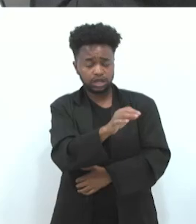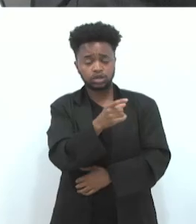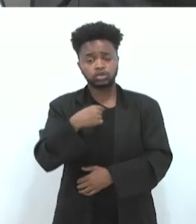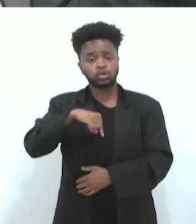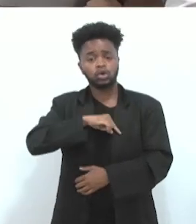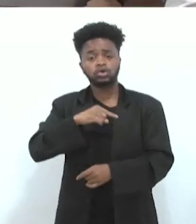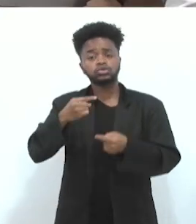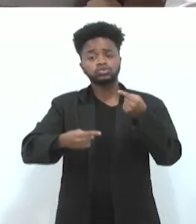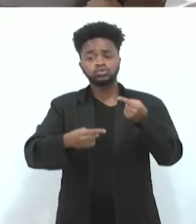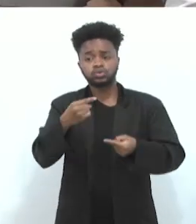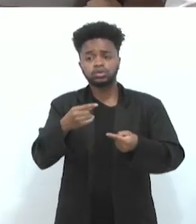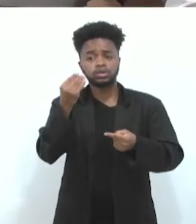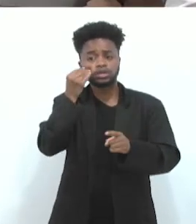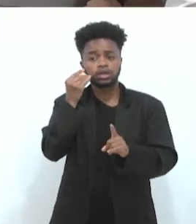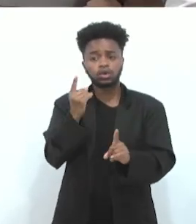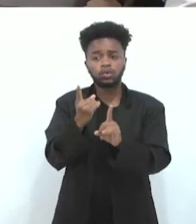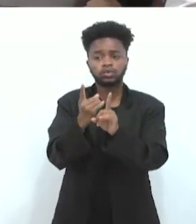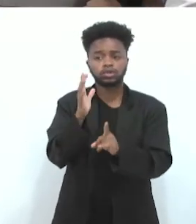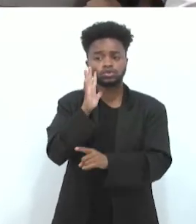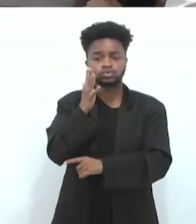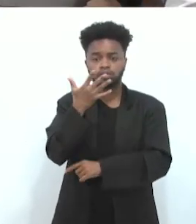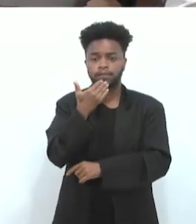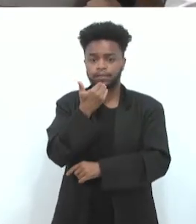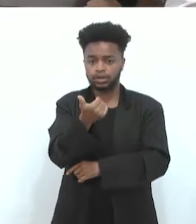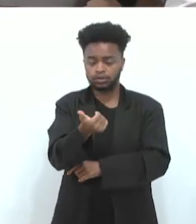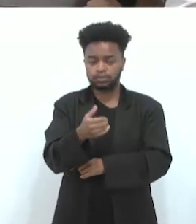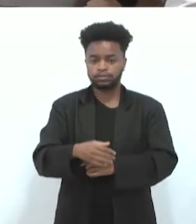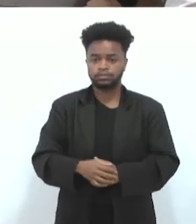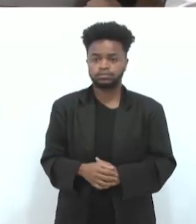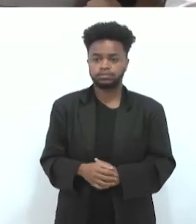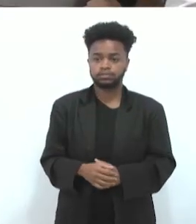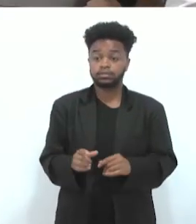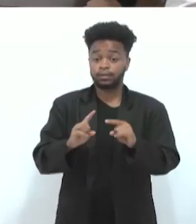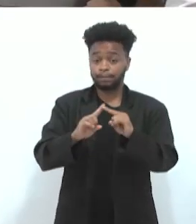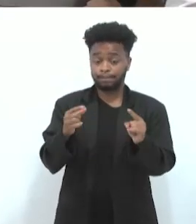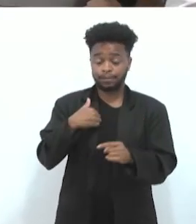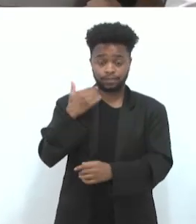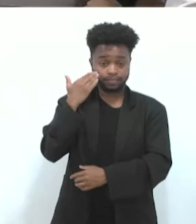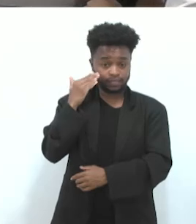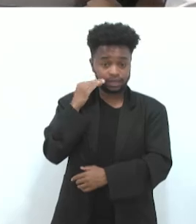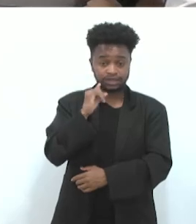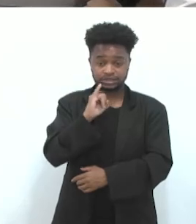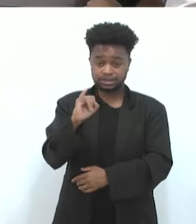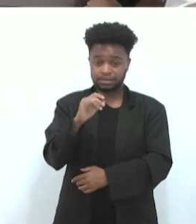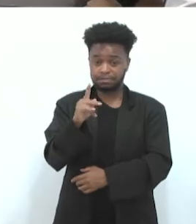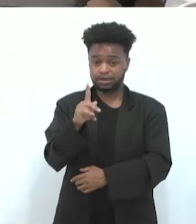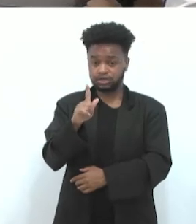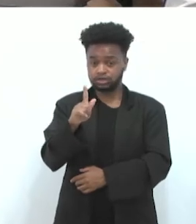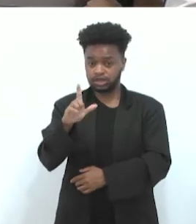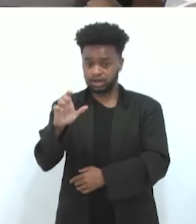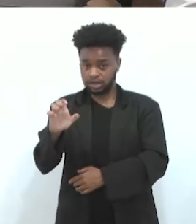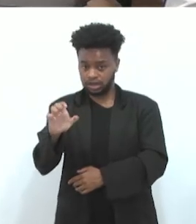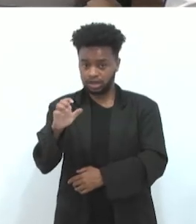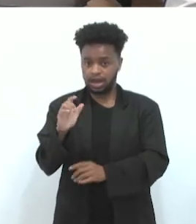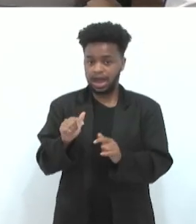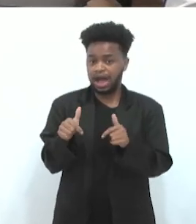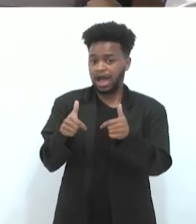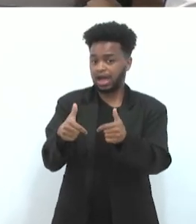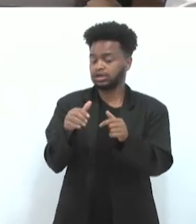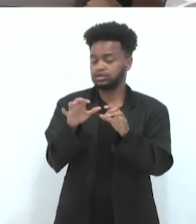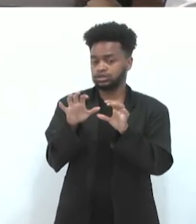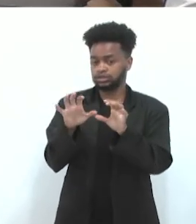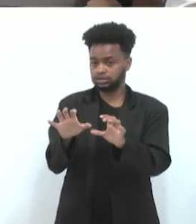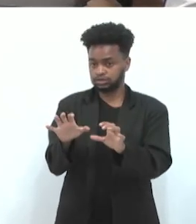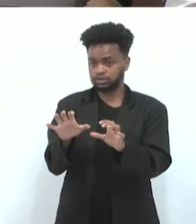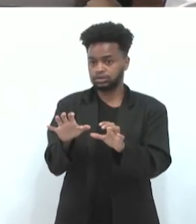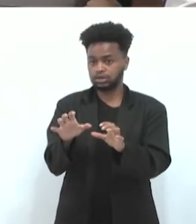justamente para encontrar uma melhor solução. Mas eu entendo que quando a PGE faz isso, ela age dessa forma,